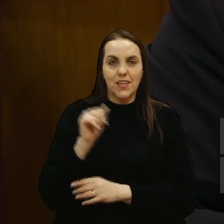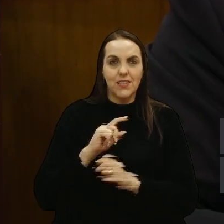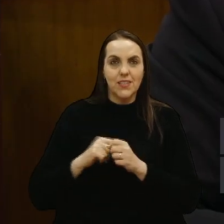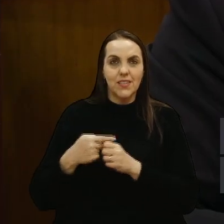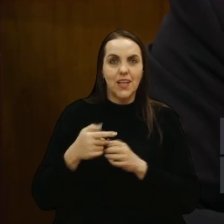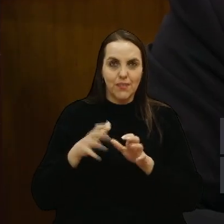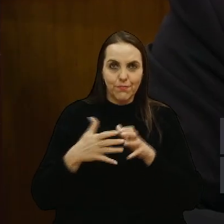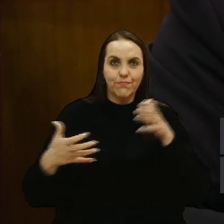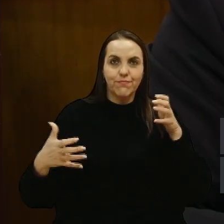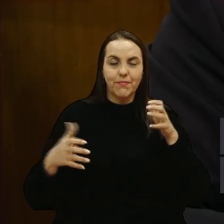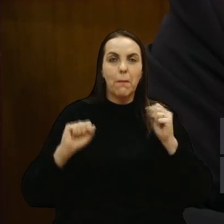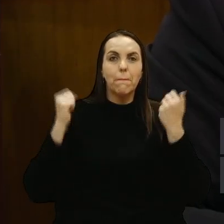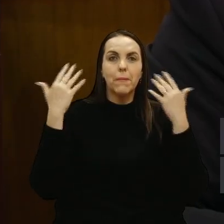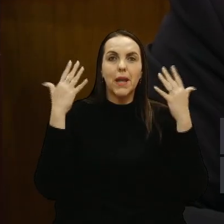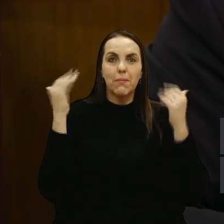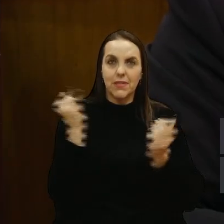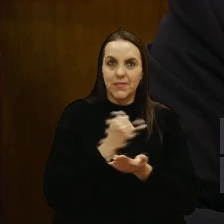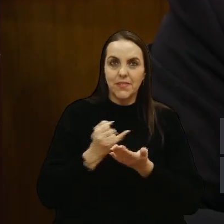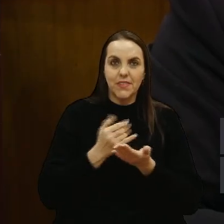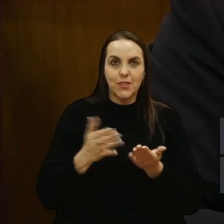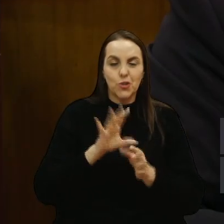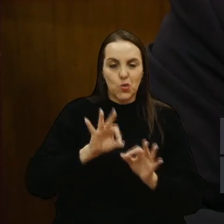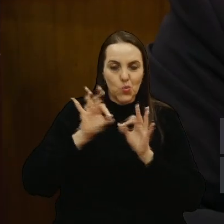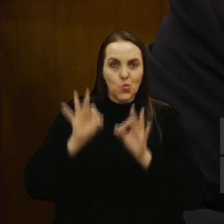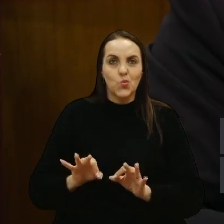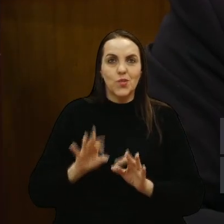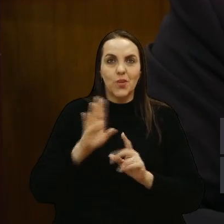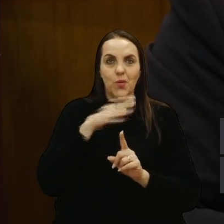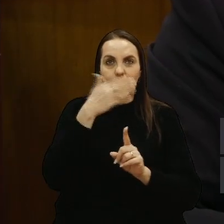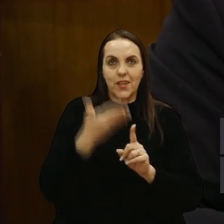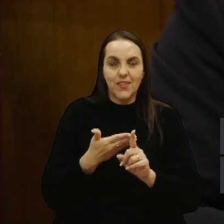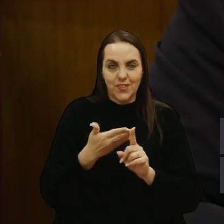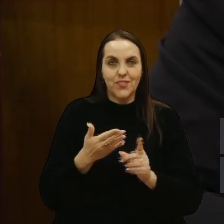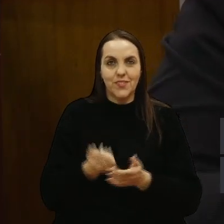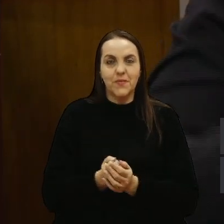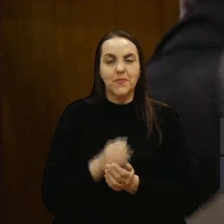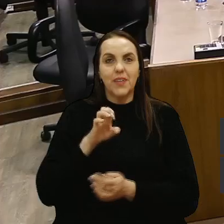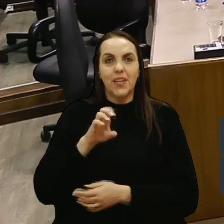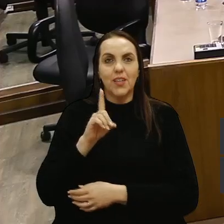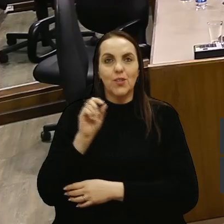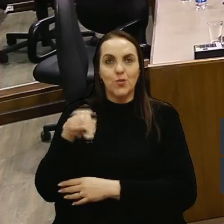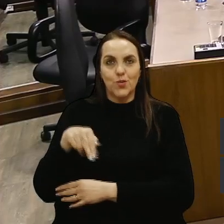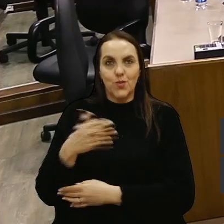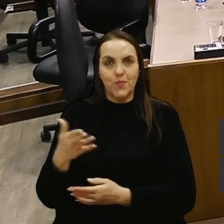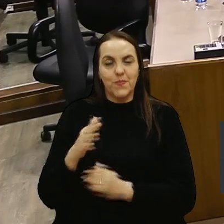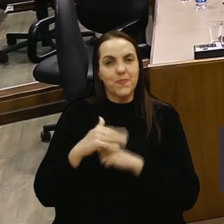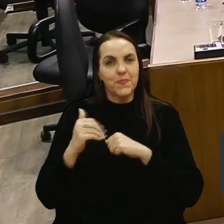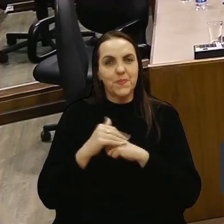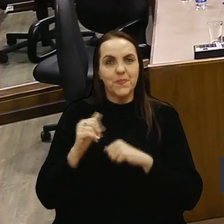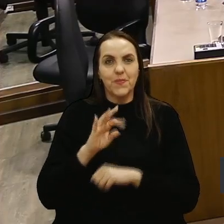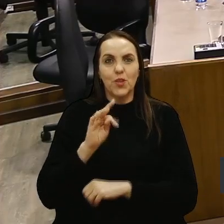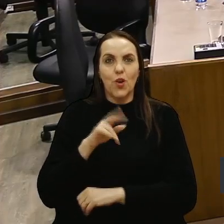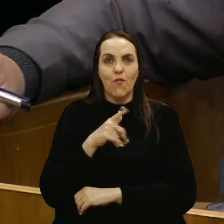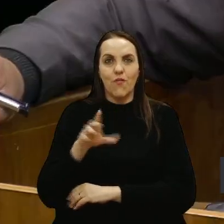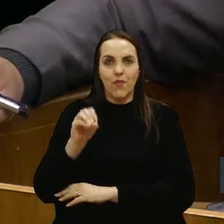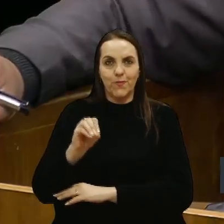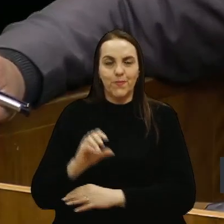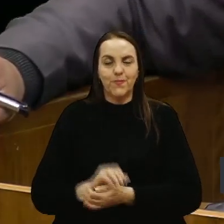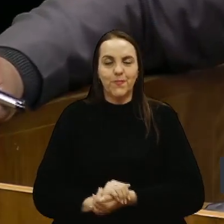Então parabéns pela sua iniciativa em propor essa justa homenagem aí ao Edson Tomiello, querido Trovão. Obrigado. Bom, quero para